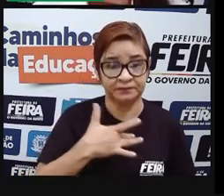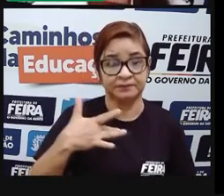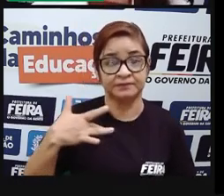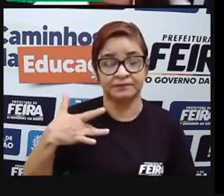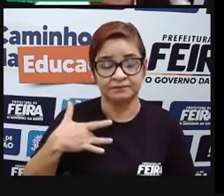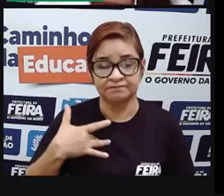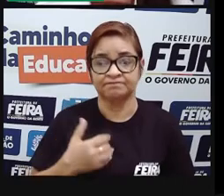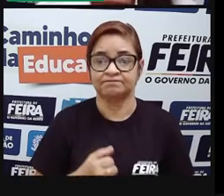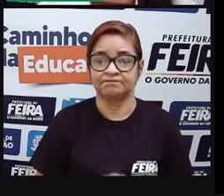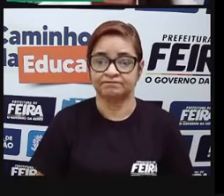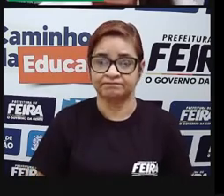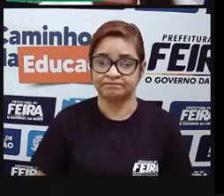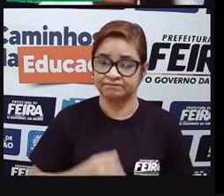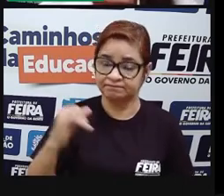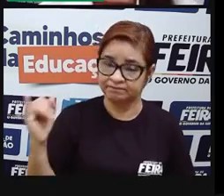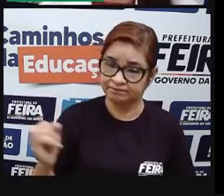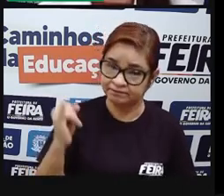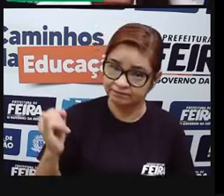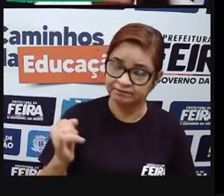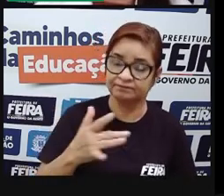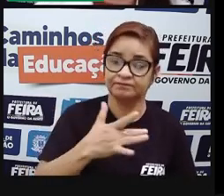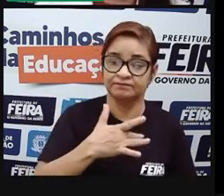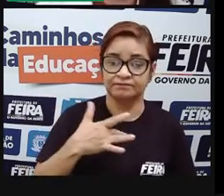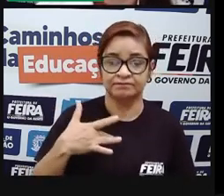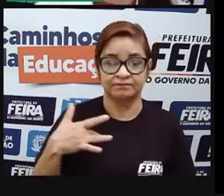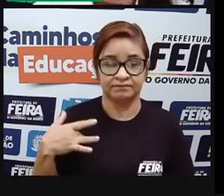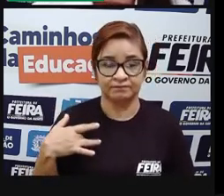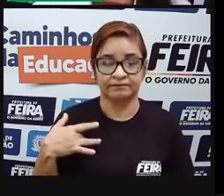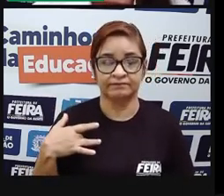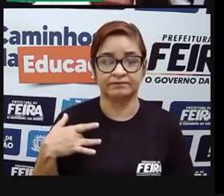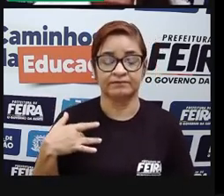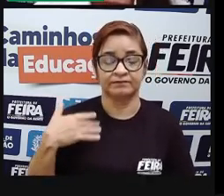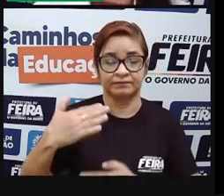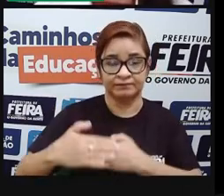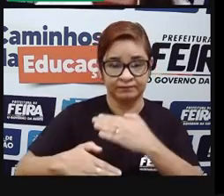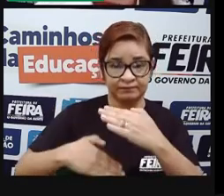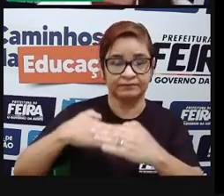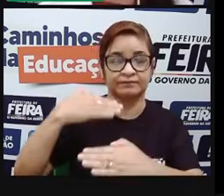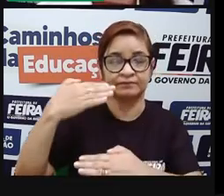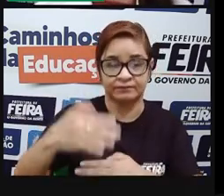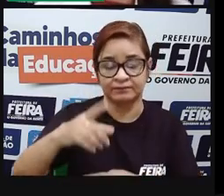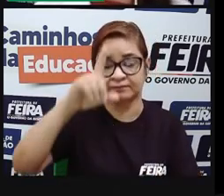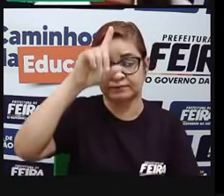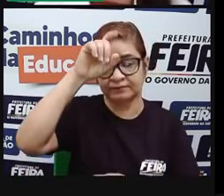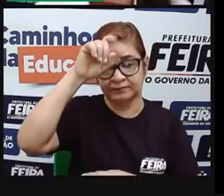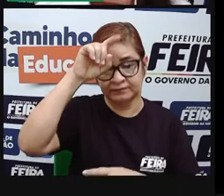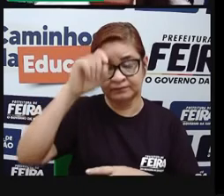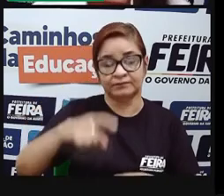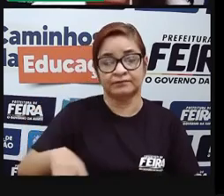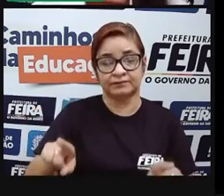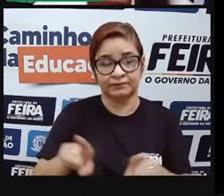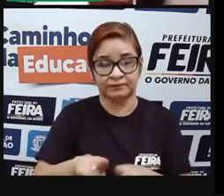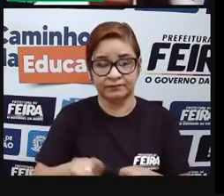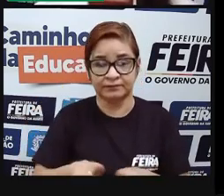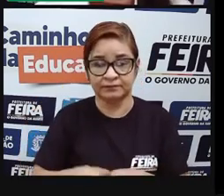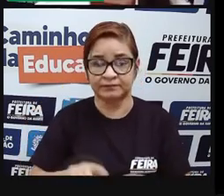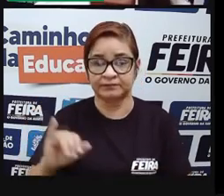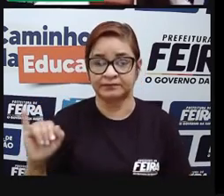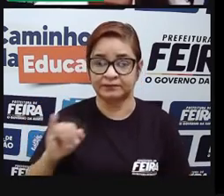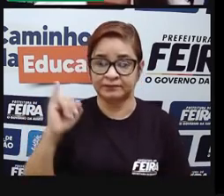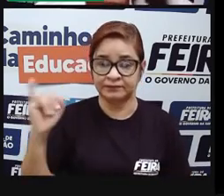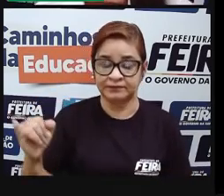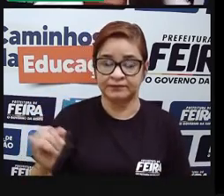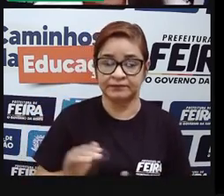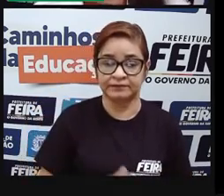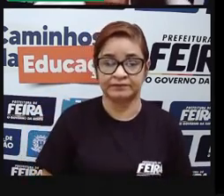de 2522 Profissionais de Saúde então nós temos é hospitais de referência outros